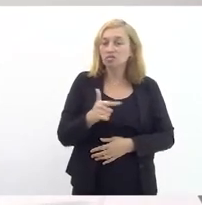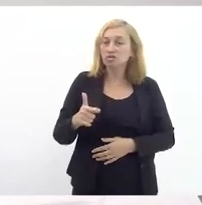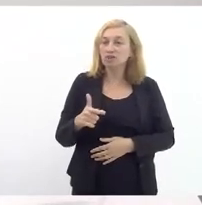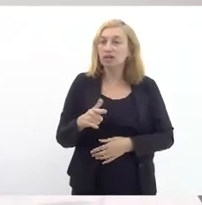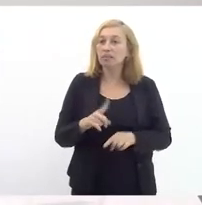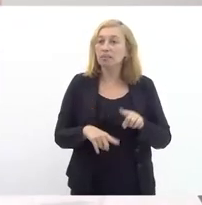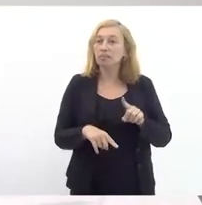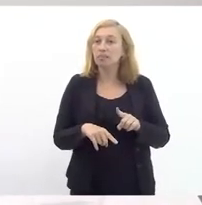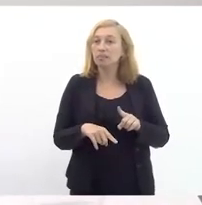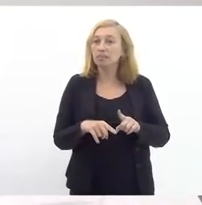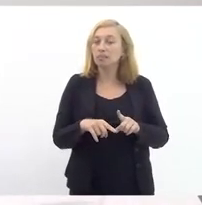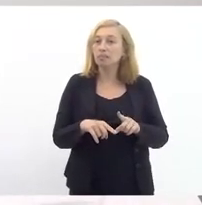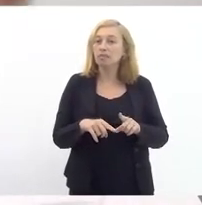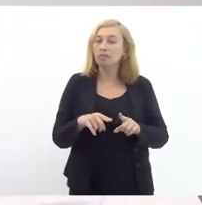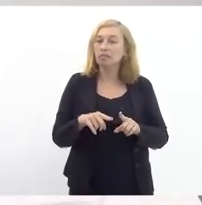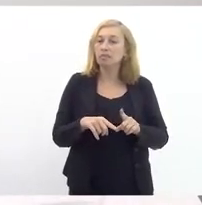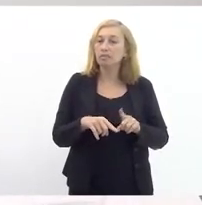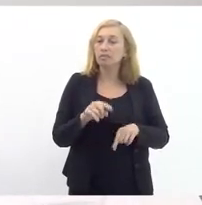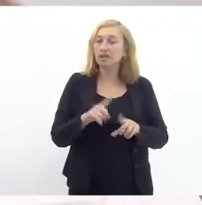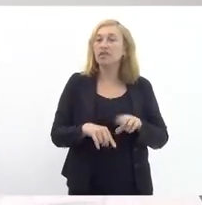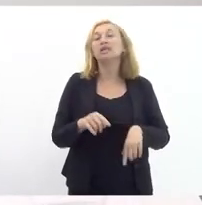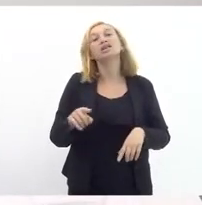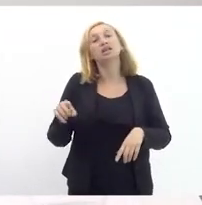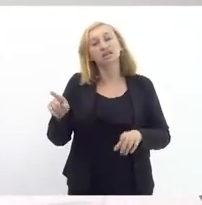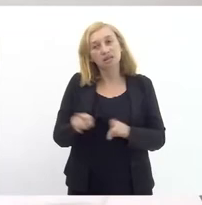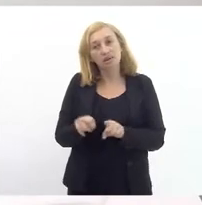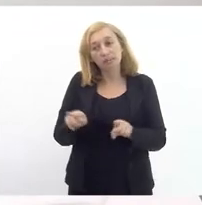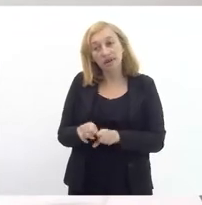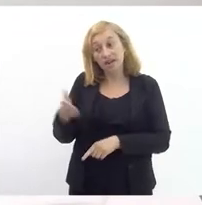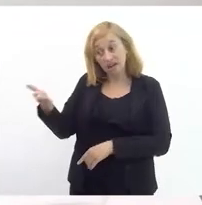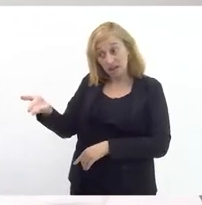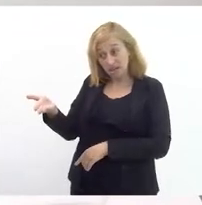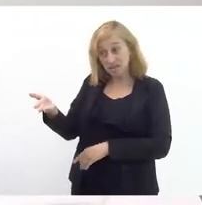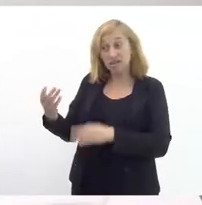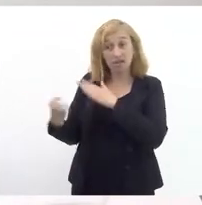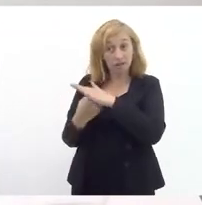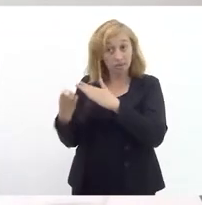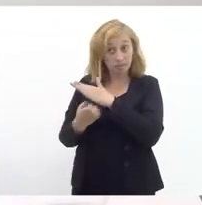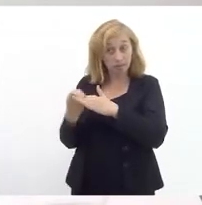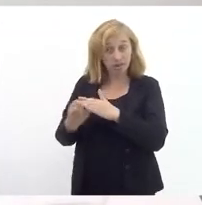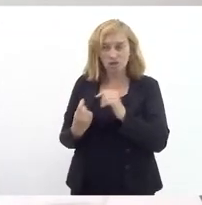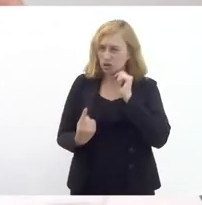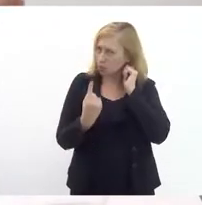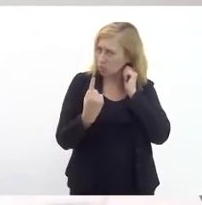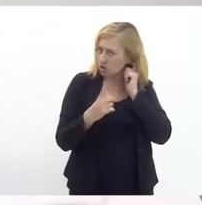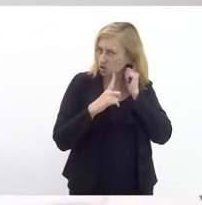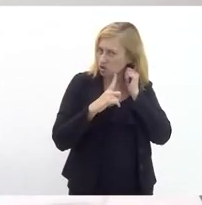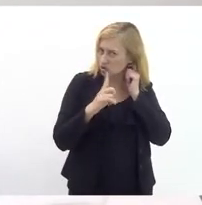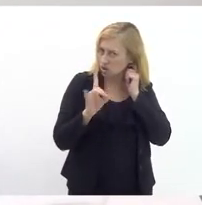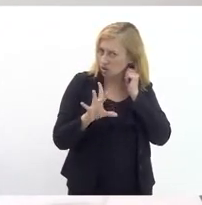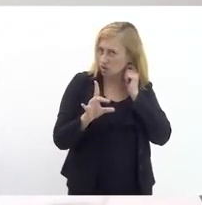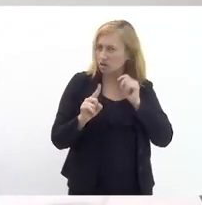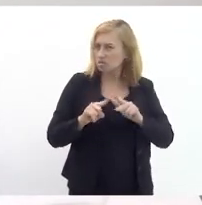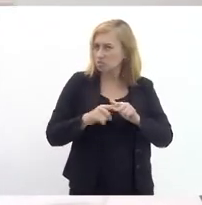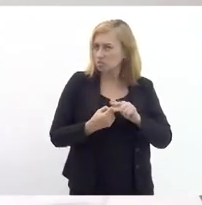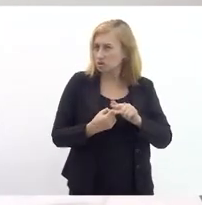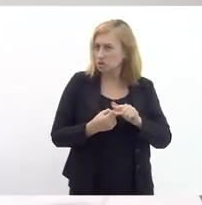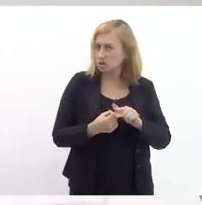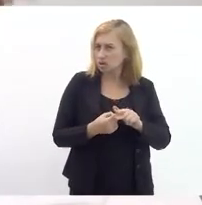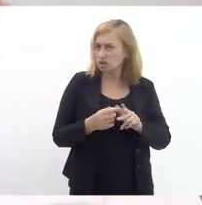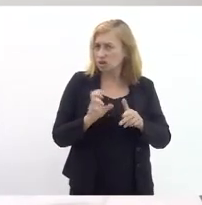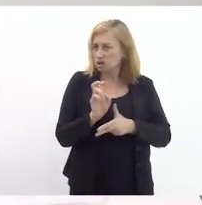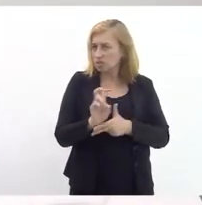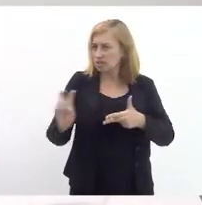peças. Então, que traga também essa empresa, só tem uma empresa de manutenção, a